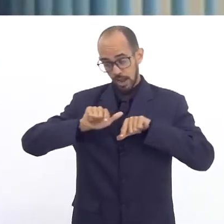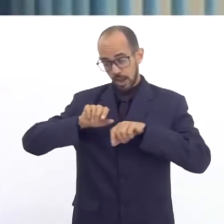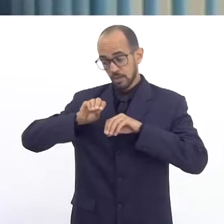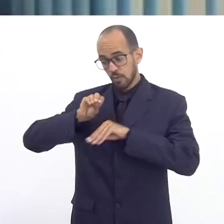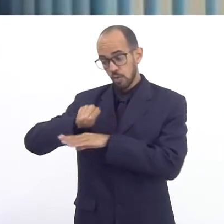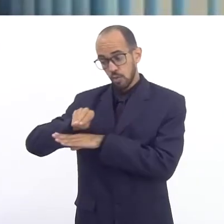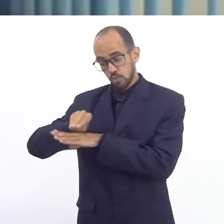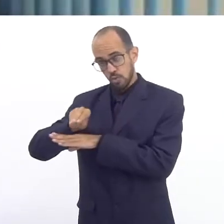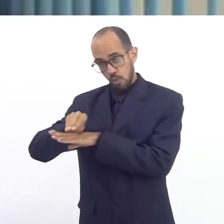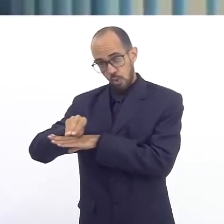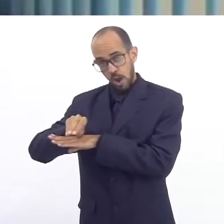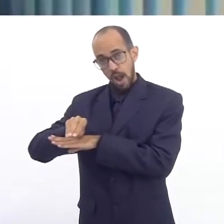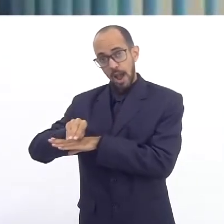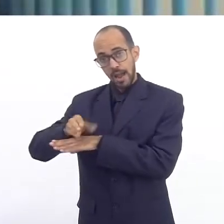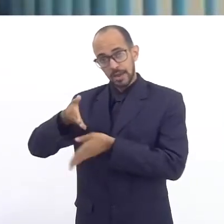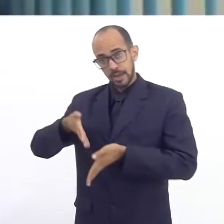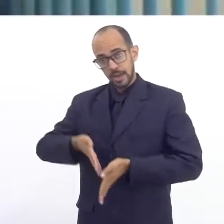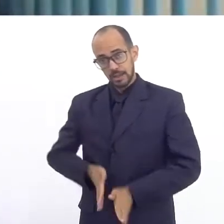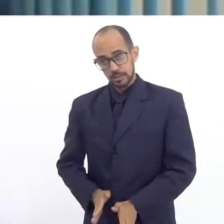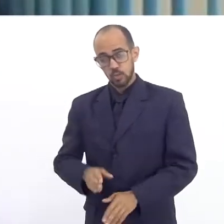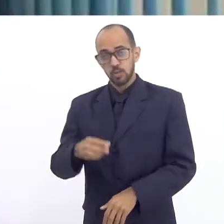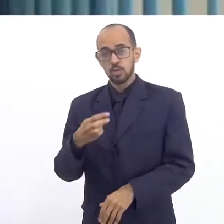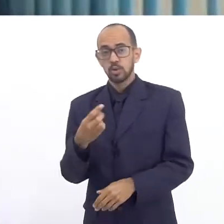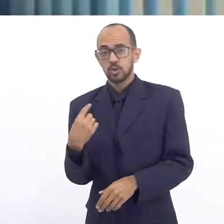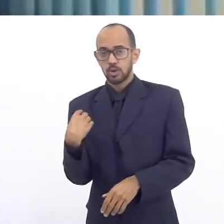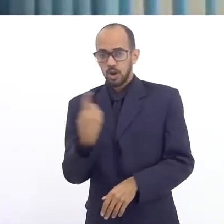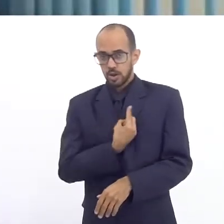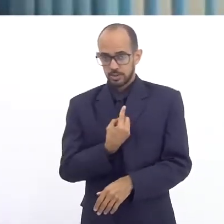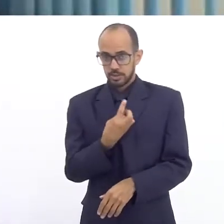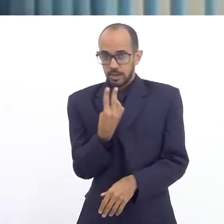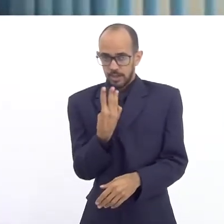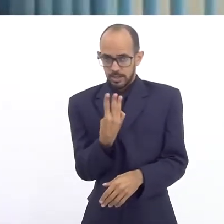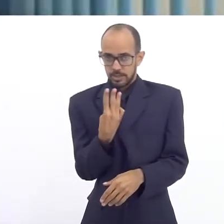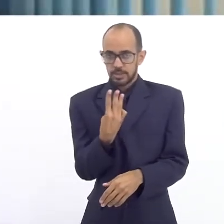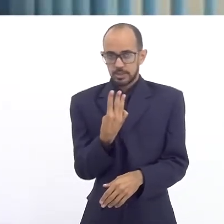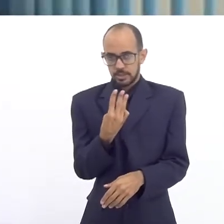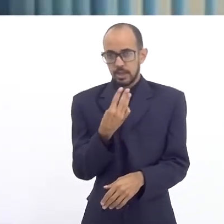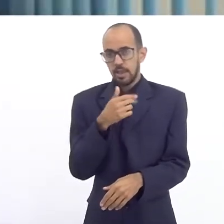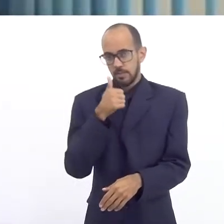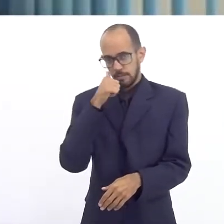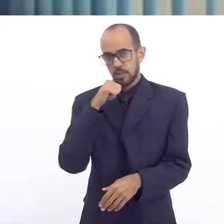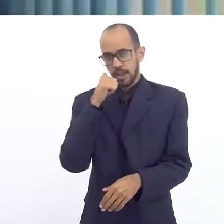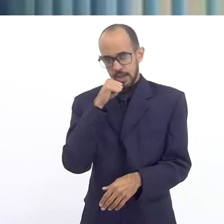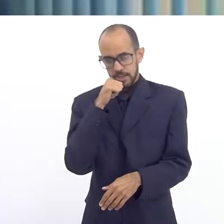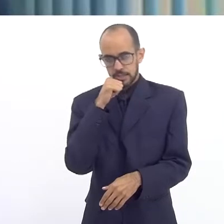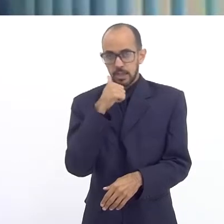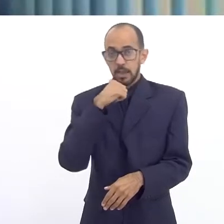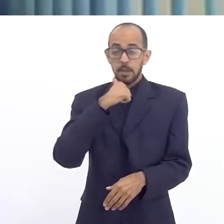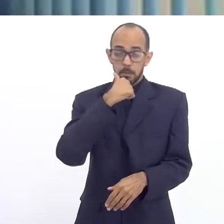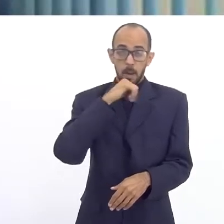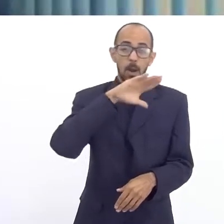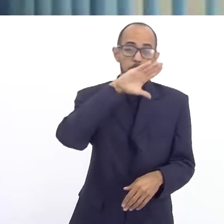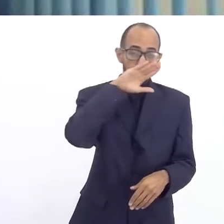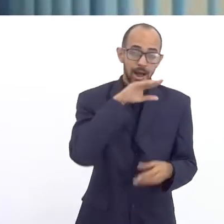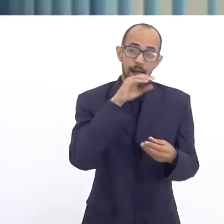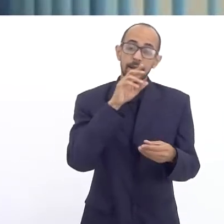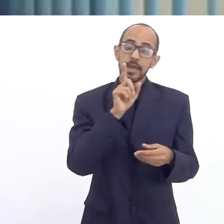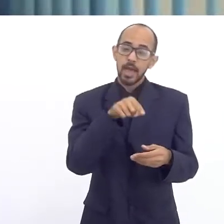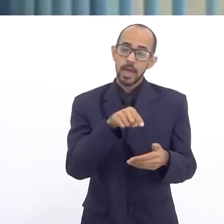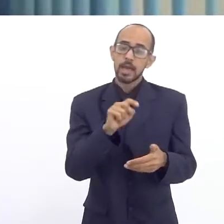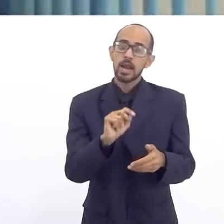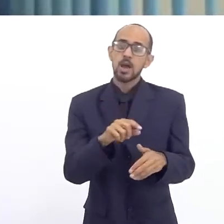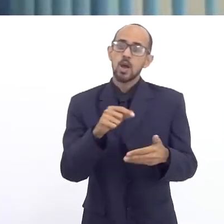né? Depois nasceu minha outra irmã, então somos 3 irmãs, e a mamãe que cuidava da gente, o papai era o